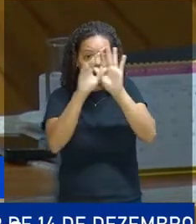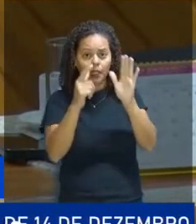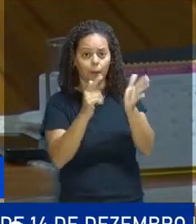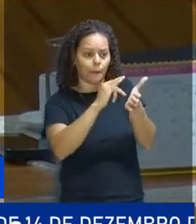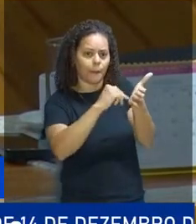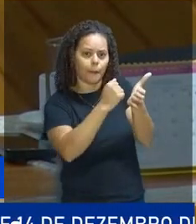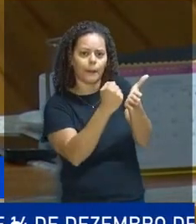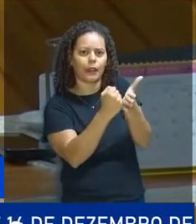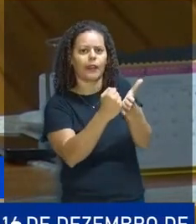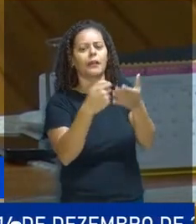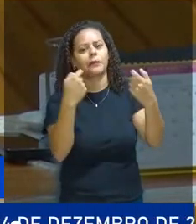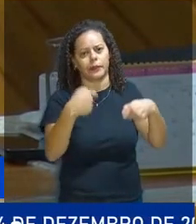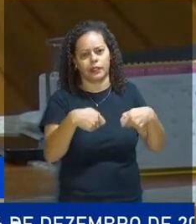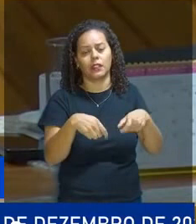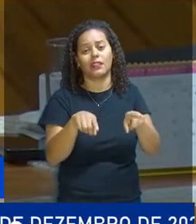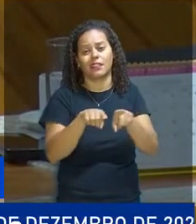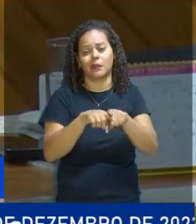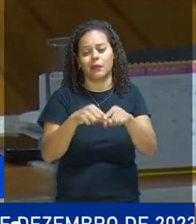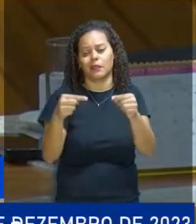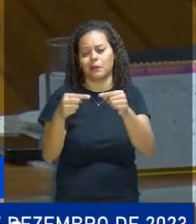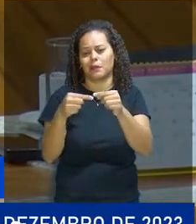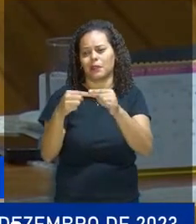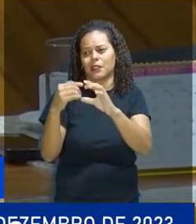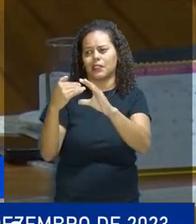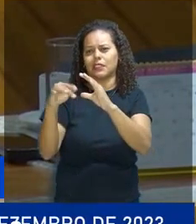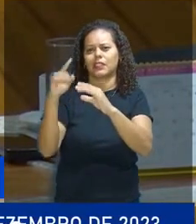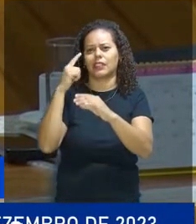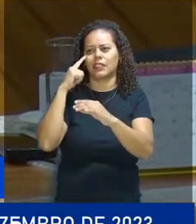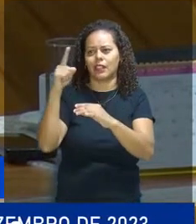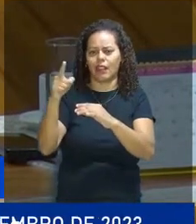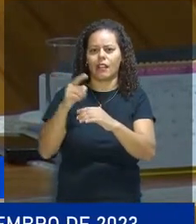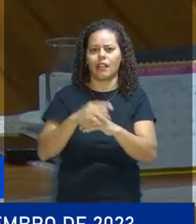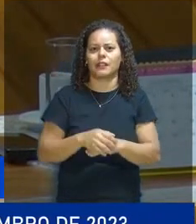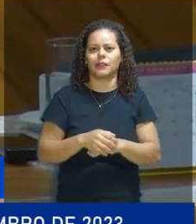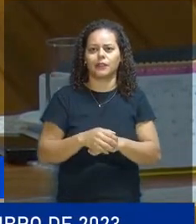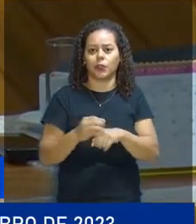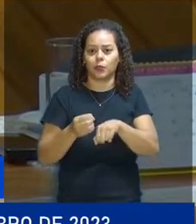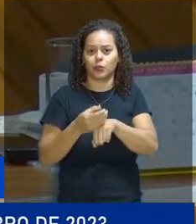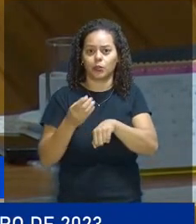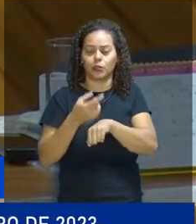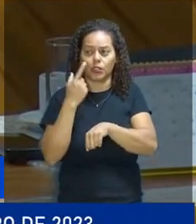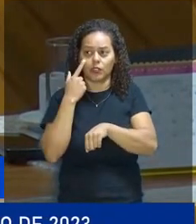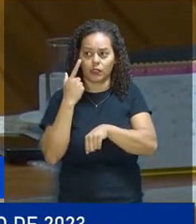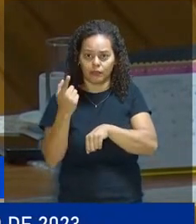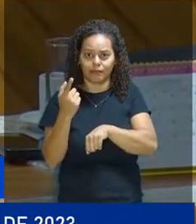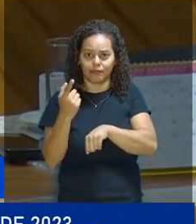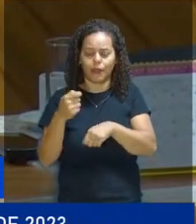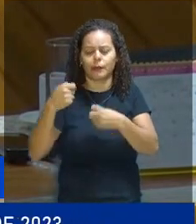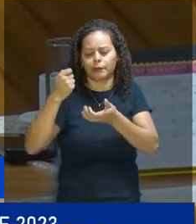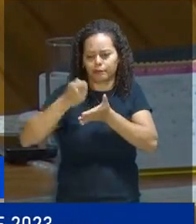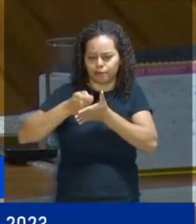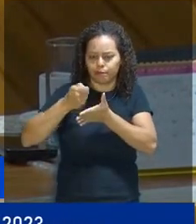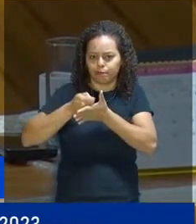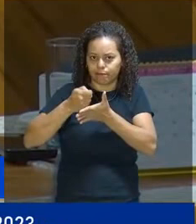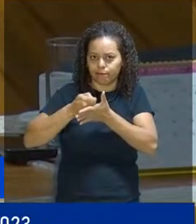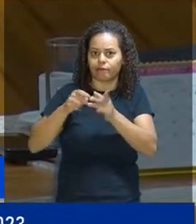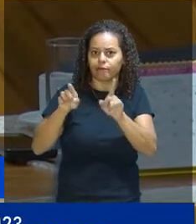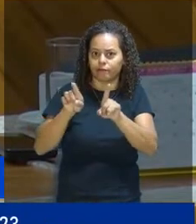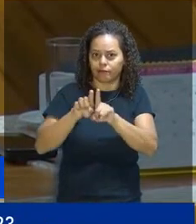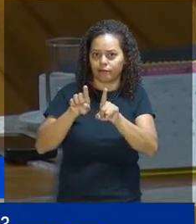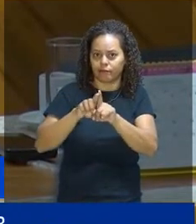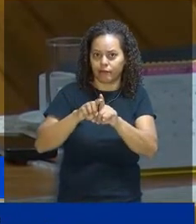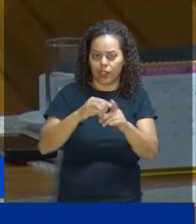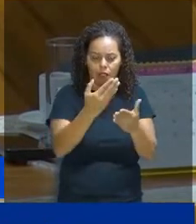a nota fiscal eletrônica, ela preenche os requisitos legais, por não existir previsão de obrigatoriedade de o partido trazer aos